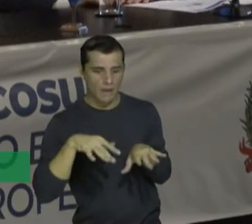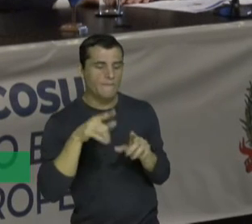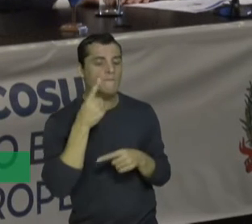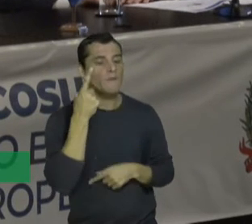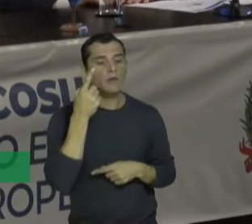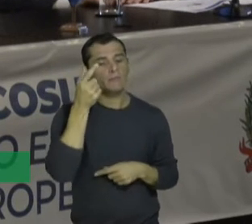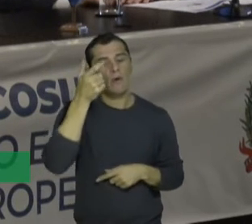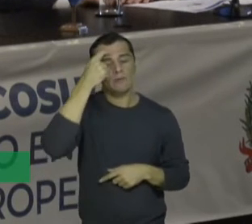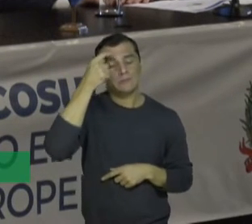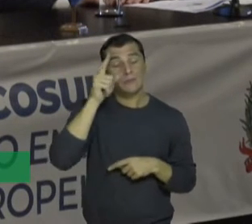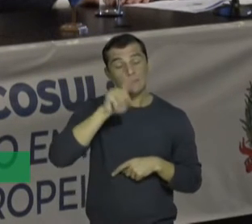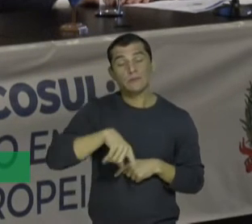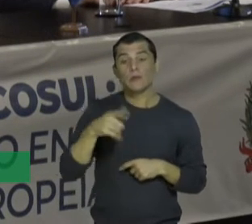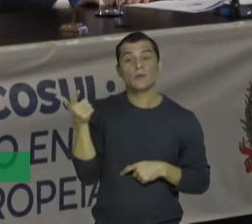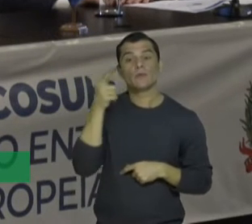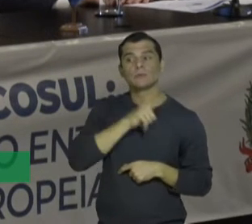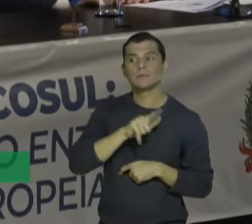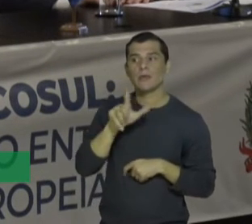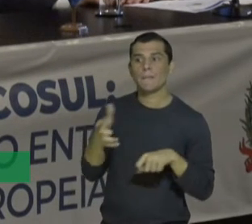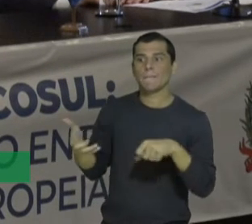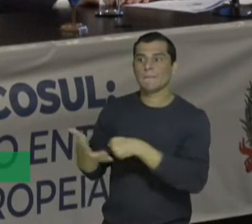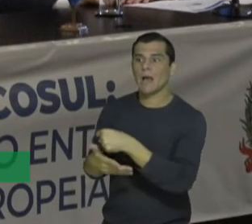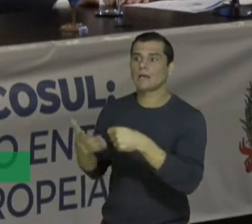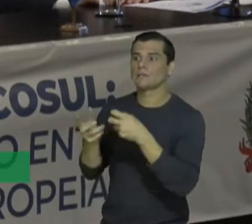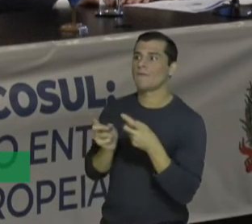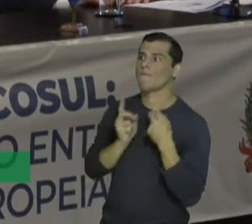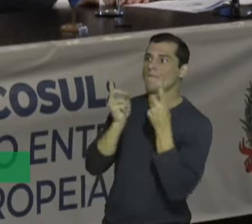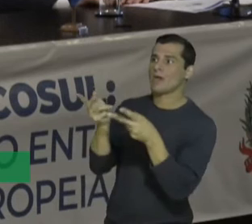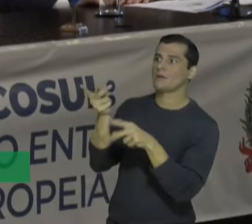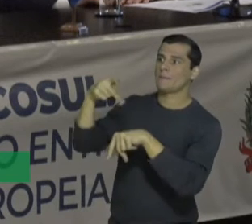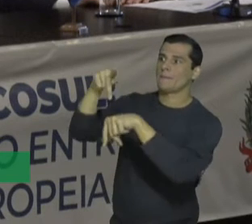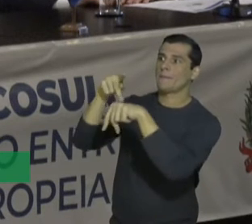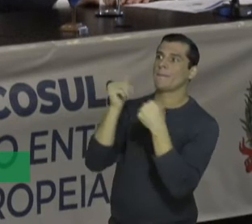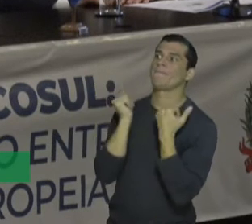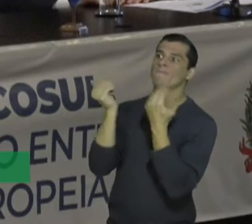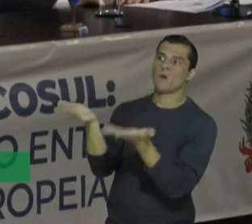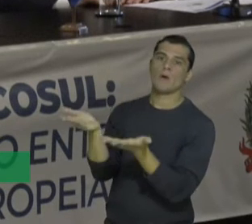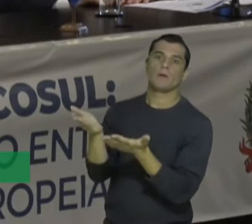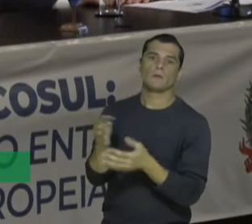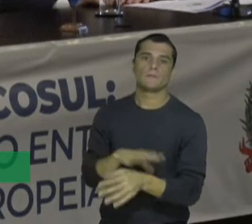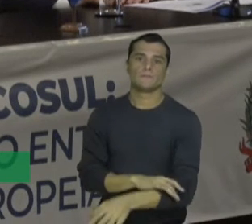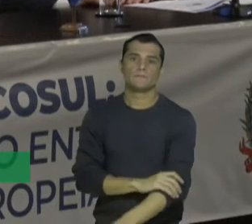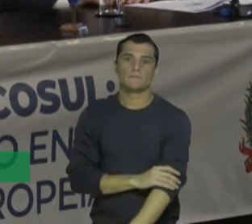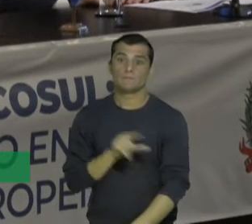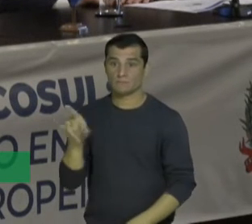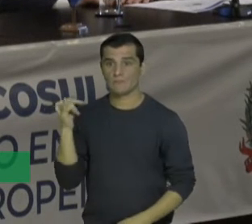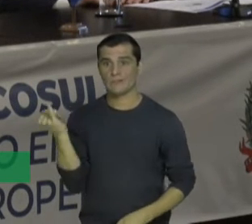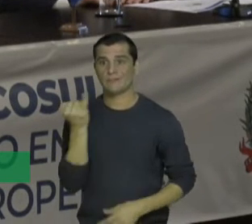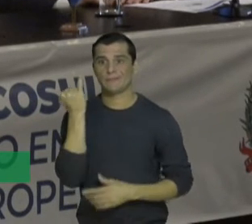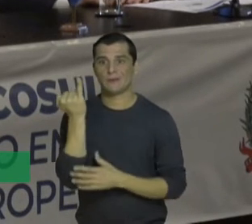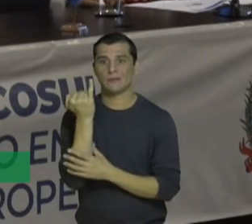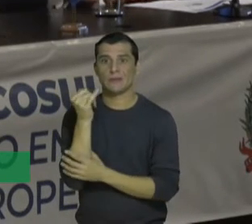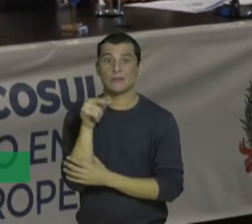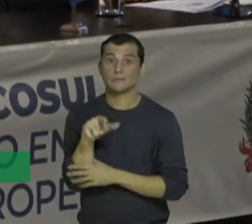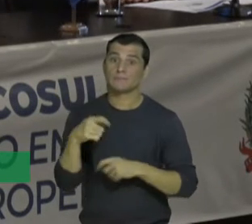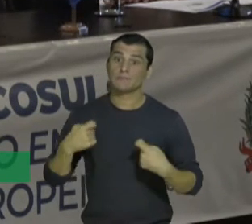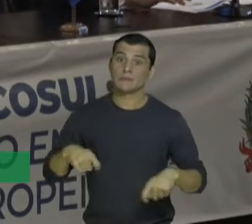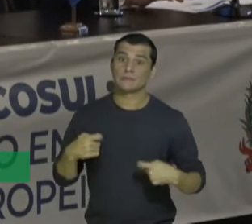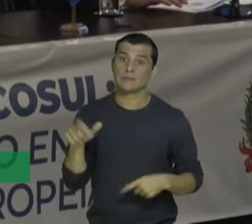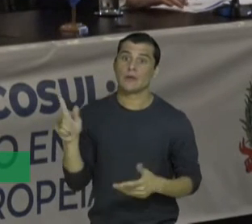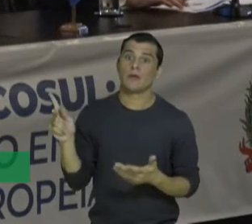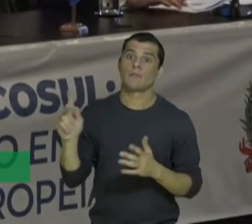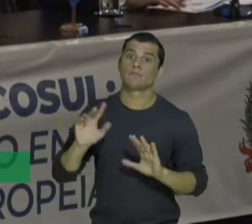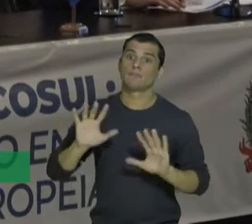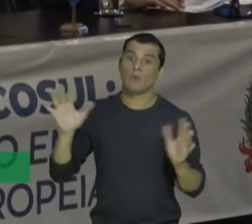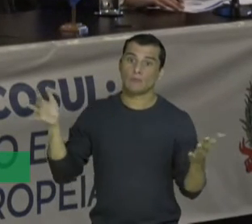base exportadora foi esse um ponto interessante que a Tatiana Prazeres trouxe aqui hoje pela manhã Eh e isso precisa acontecer e daí